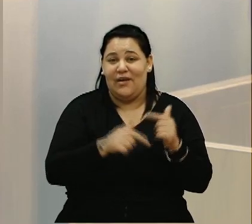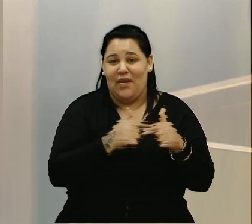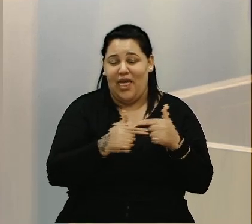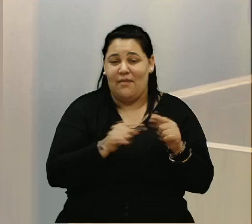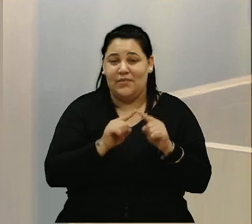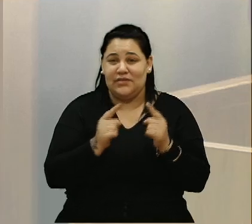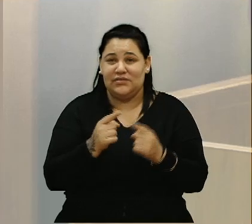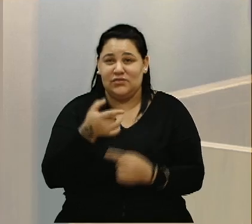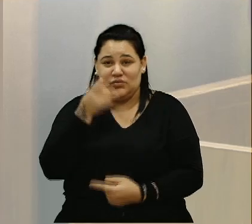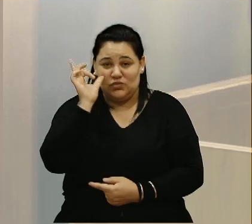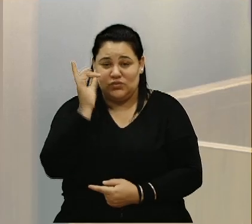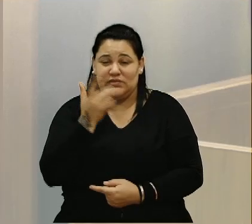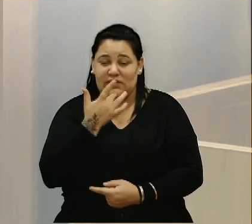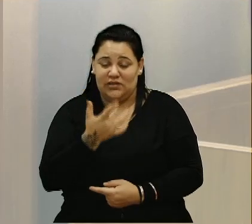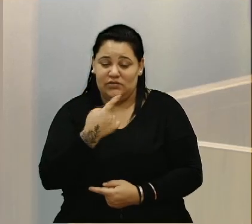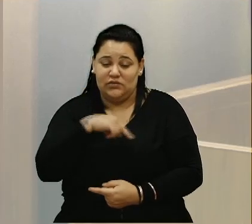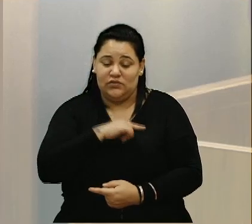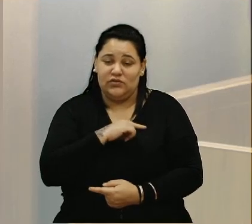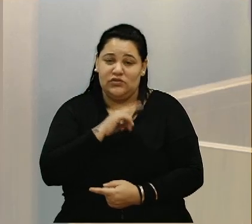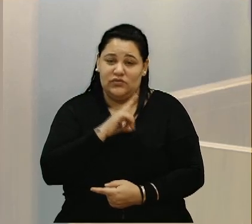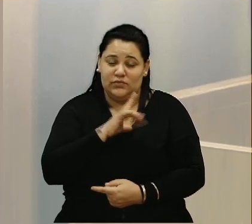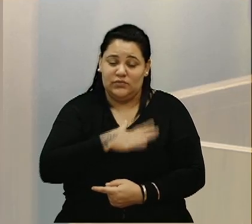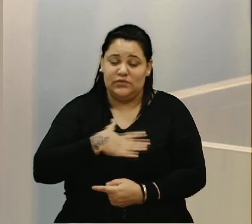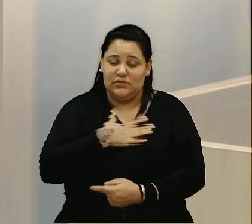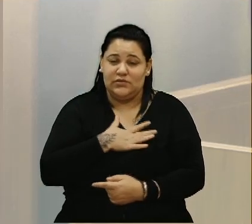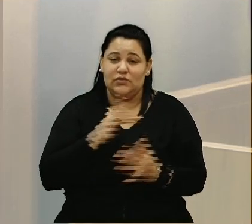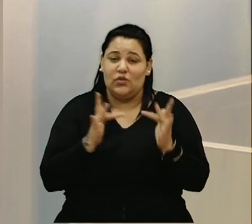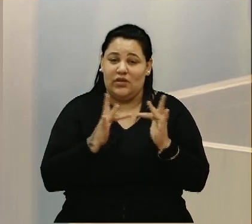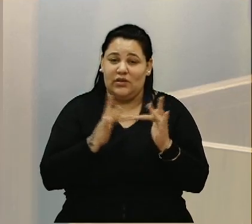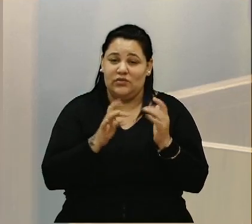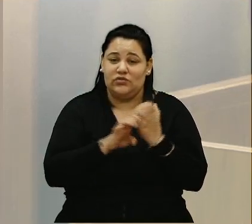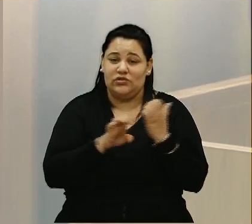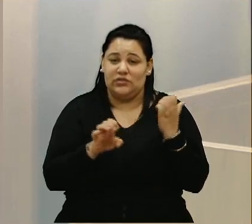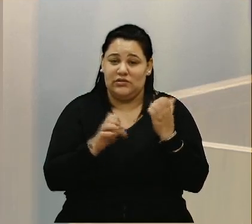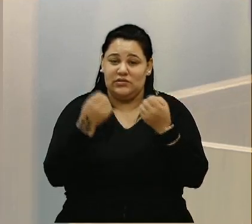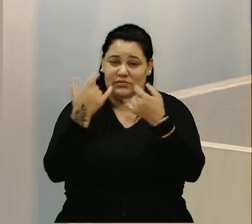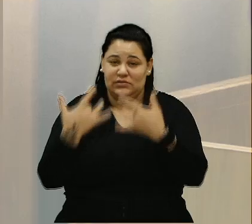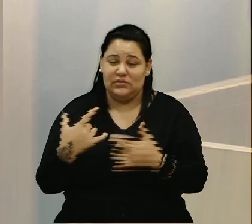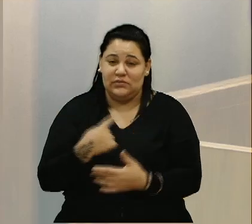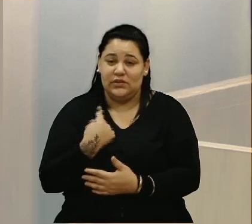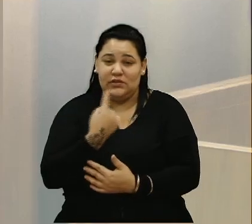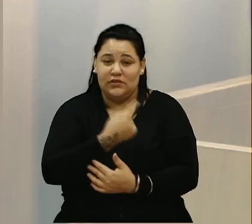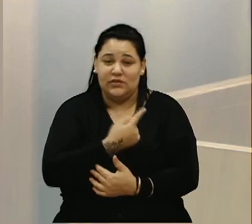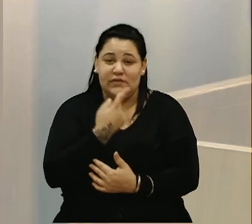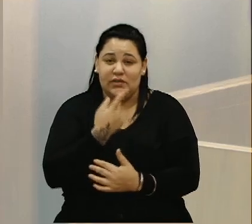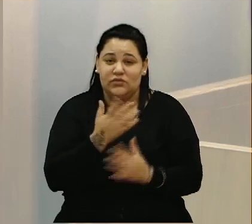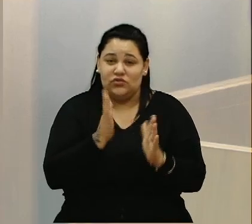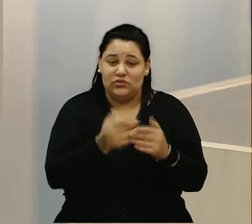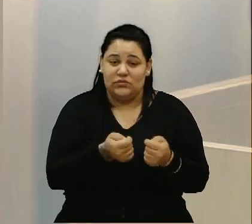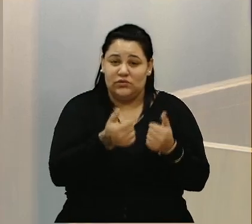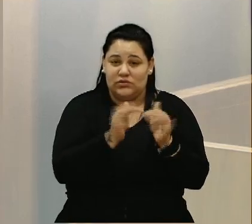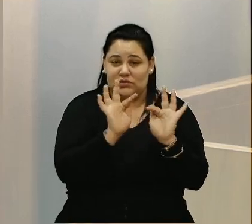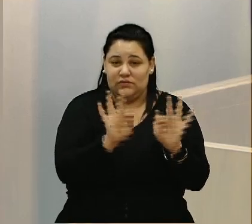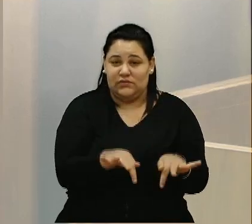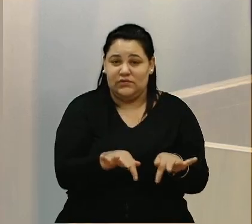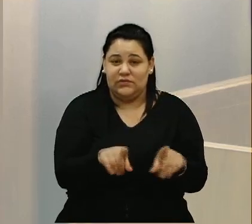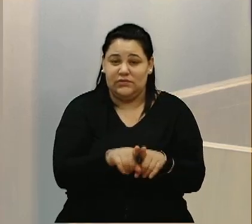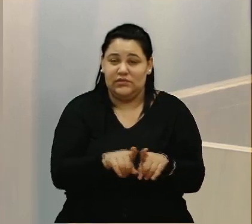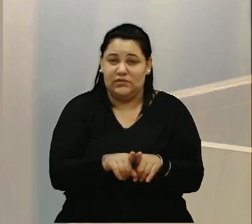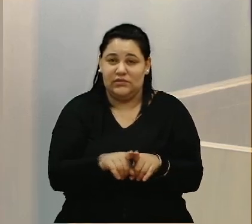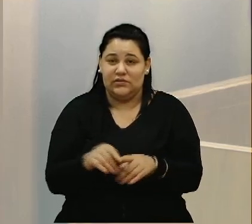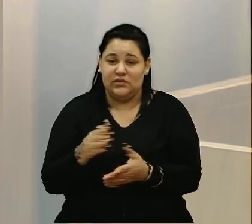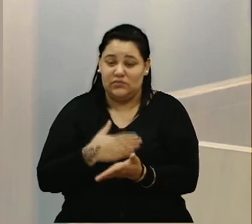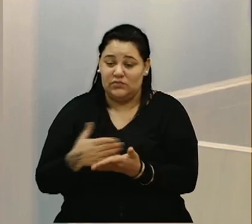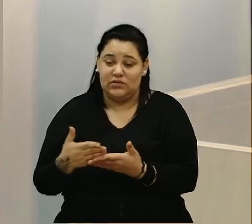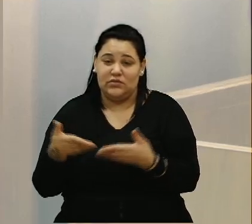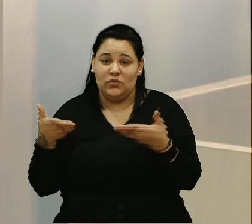tivemos o prazer de conversar com os engenheiros lá, e eles falando que já estão finalizando e está começando